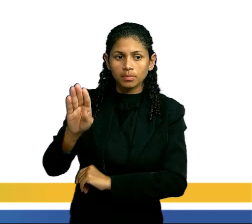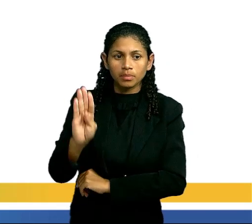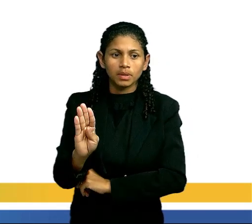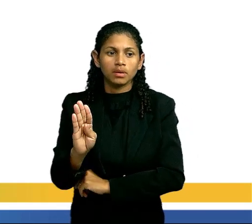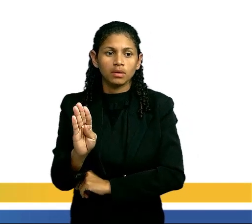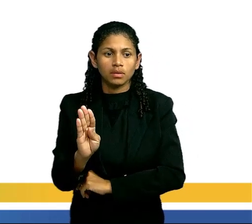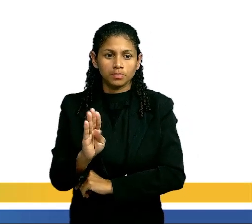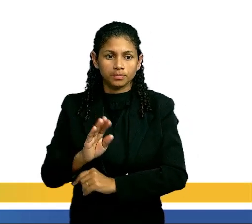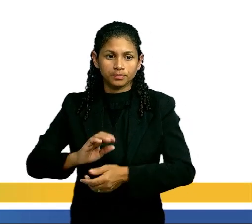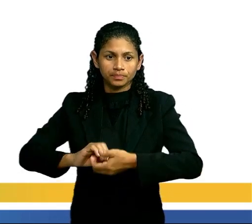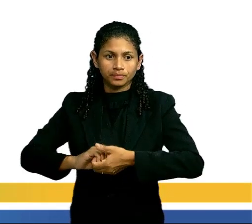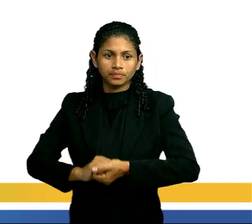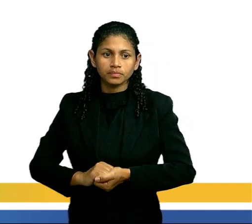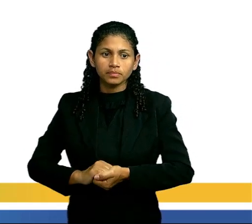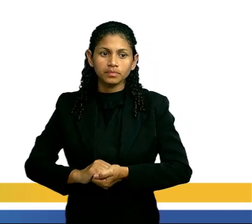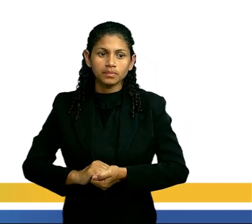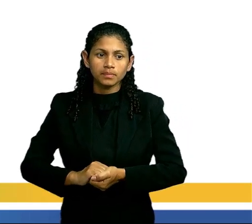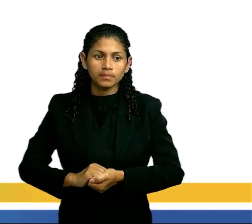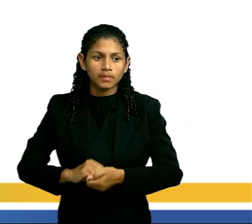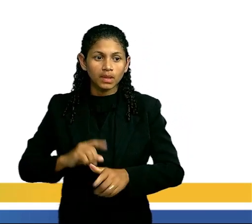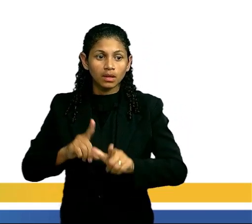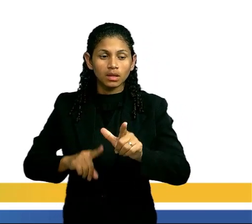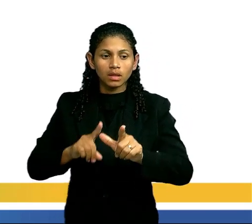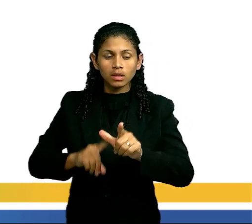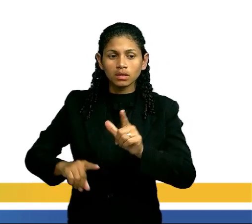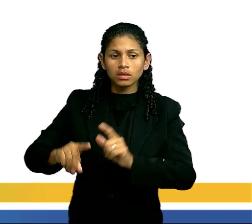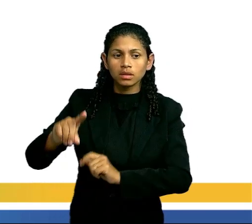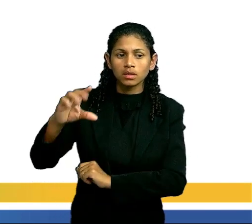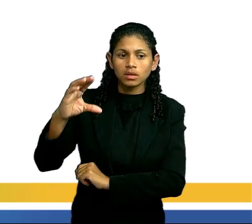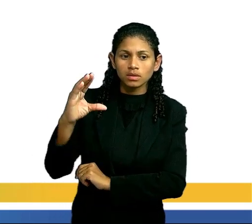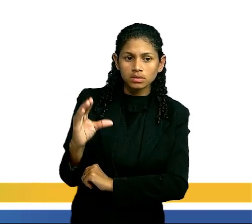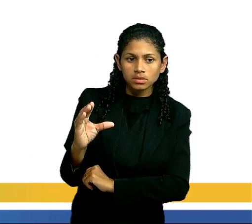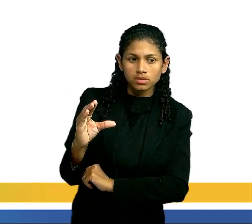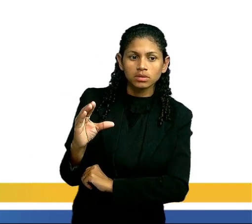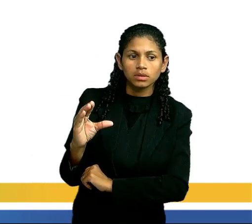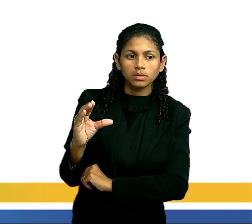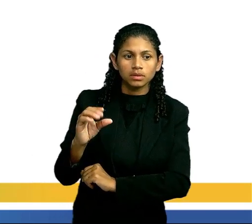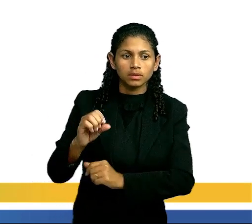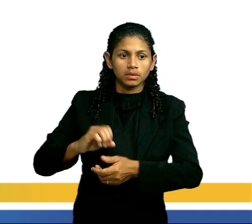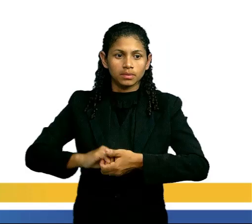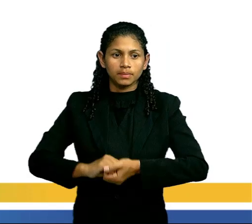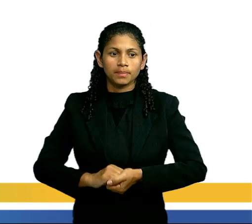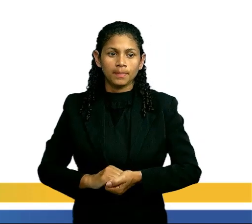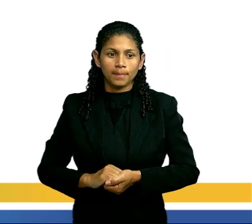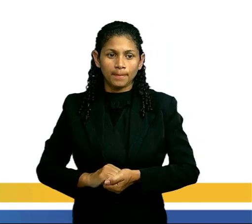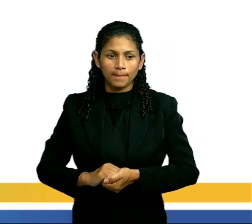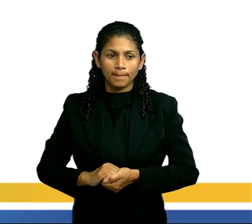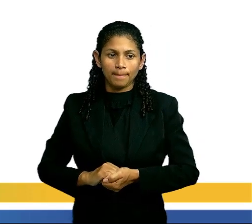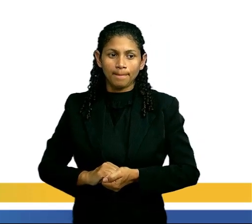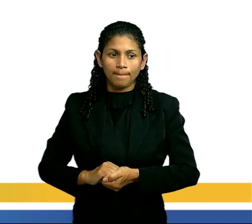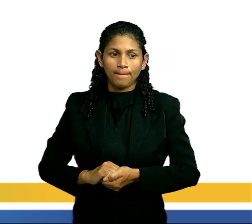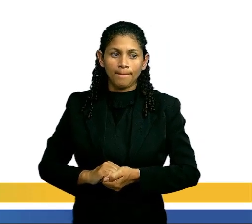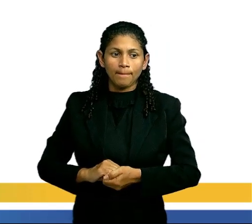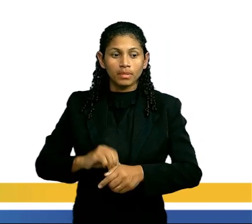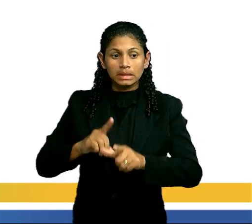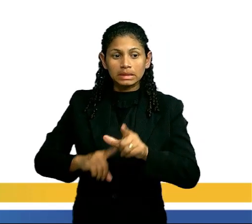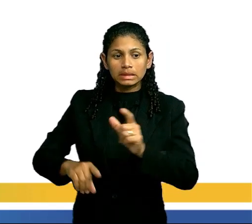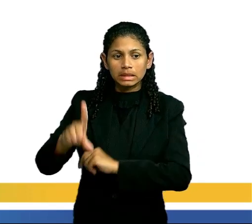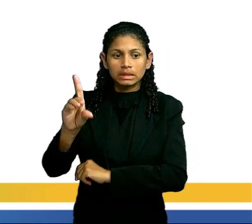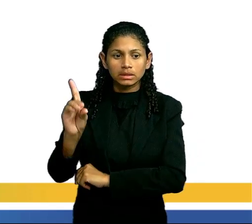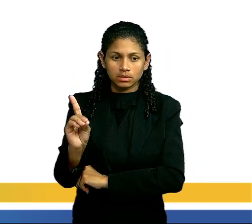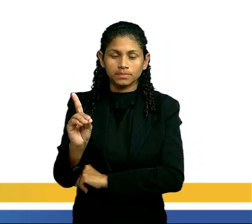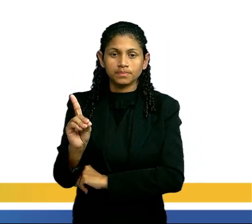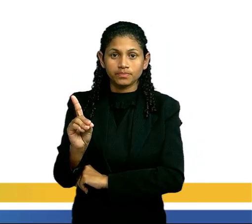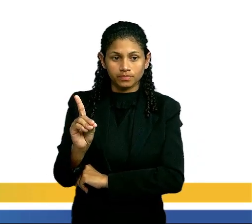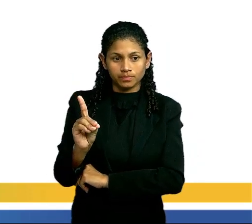acordos relevantes para as Nações Unidas. Essas duas aí estão bem dentro do tema. Vamos ver as próximas. Consolidar o posicionamento